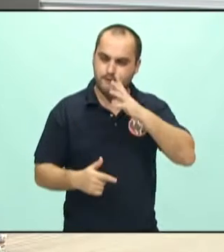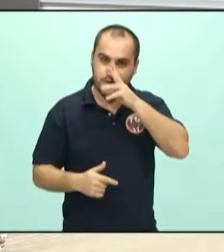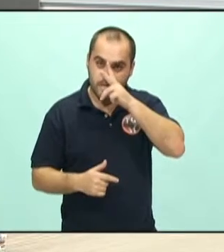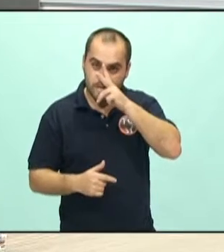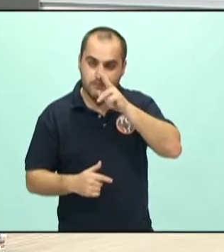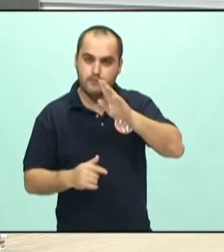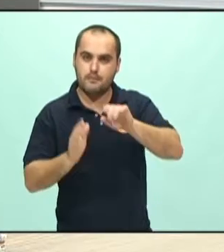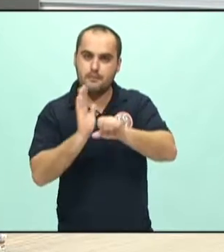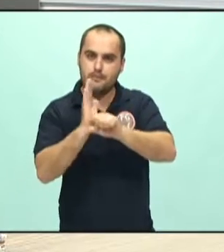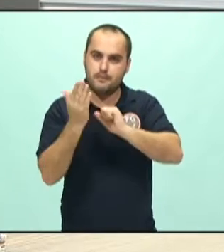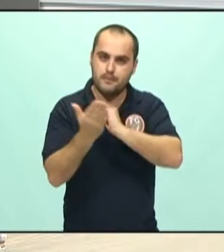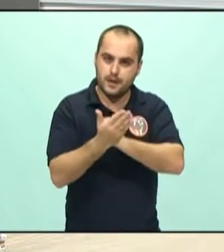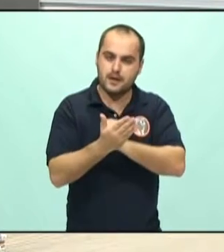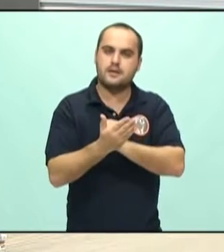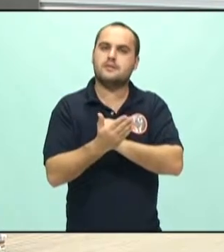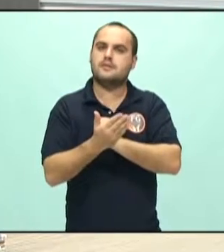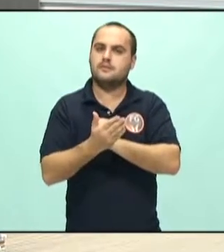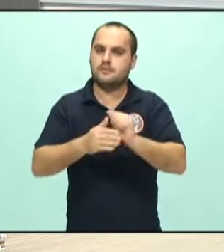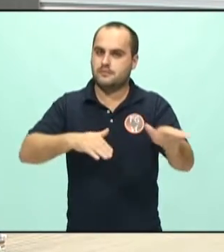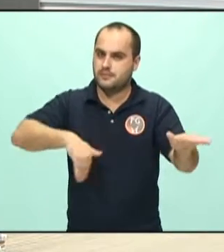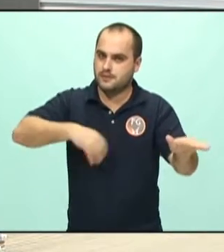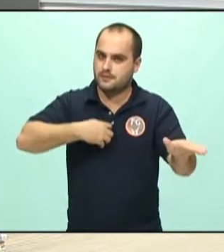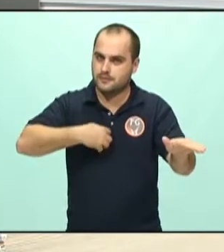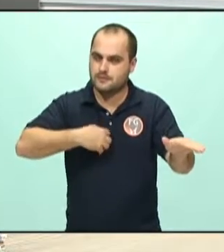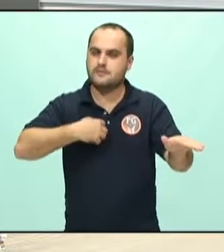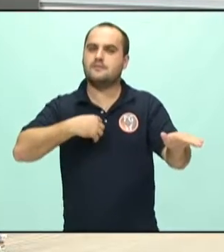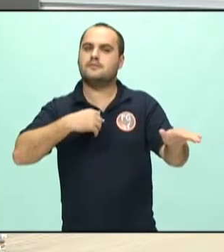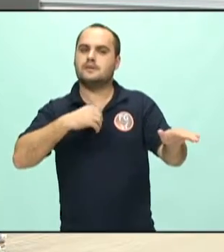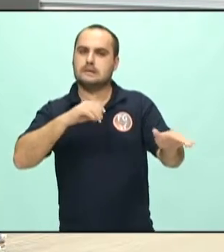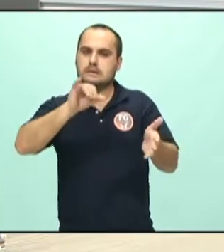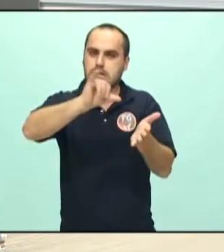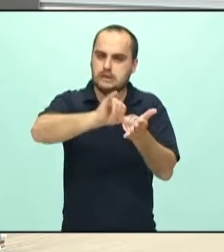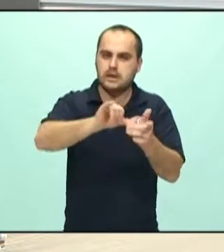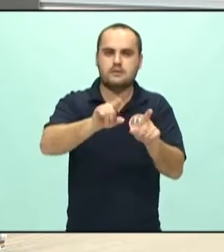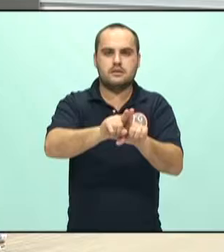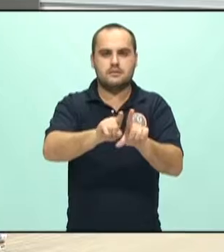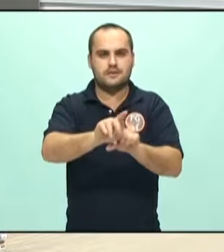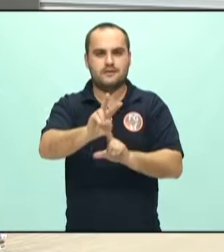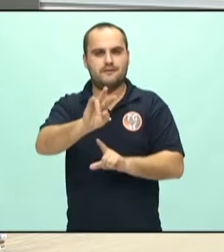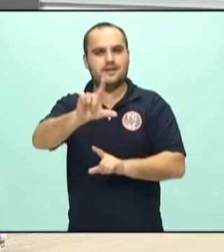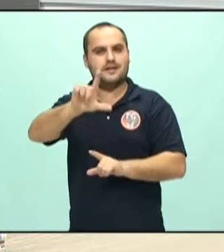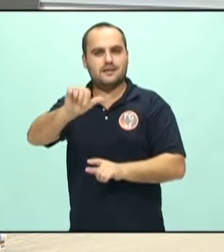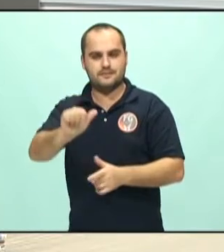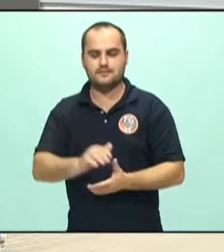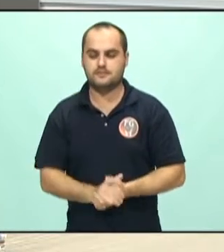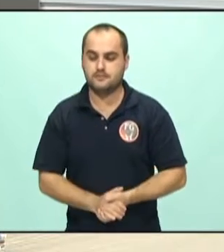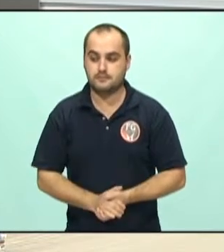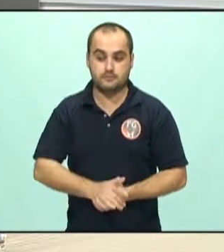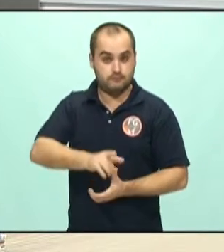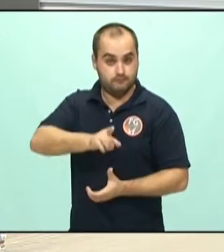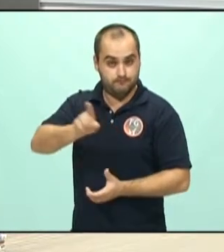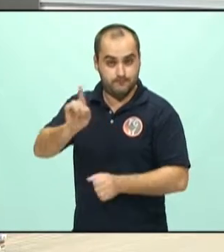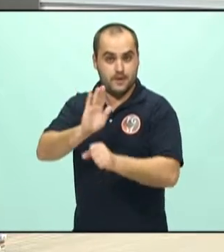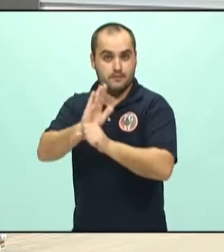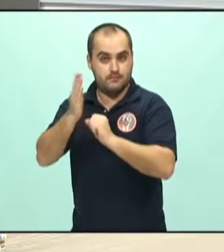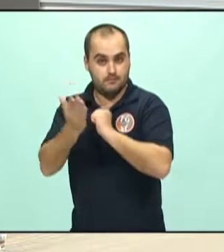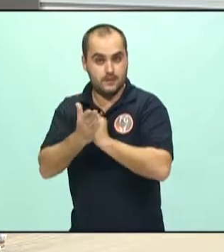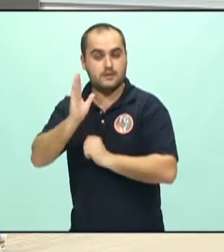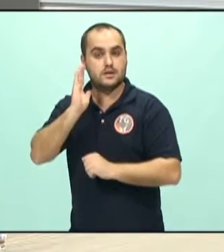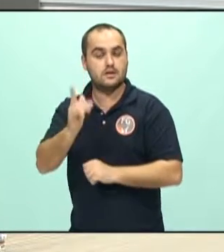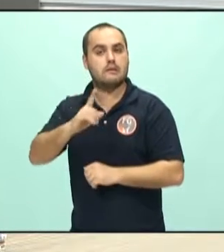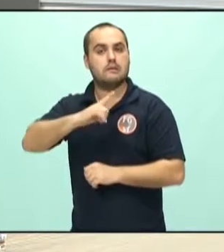bairros praia brava e cabeçudas fazenda centro e parte da vila operária essas esses bairros já tem a rede coletora